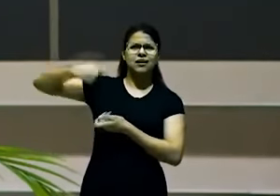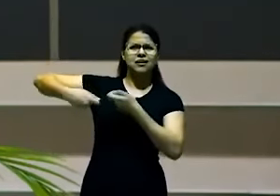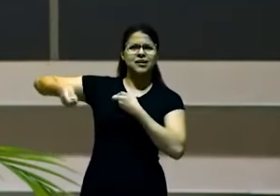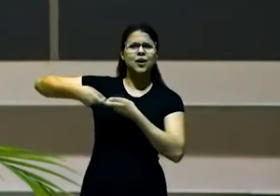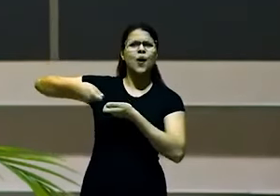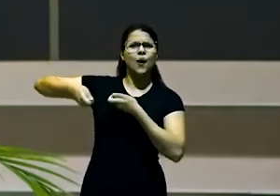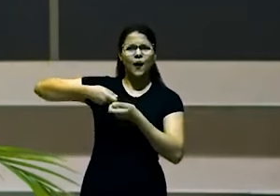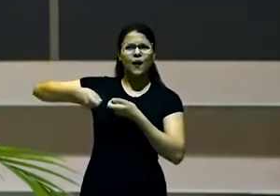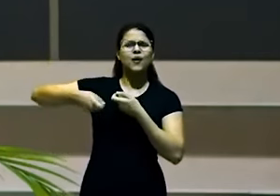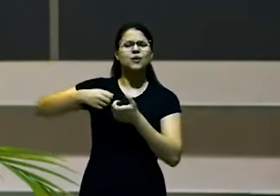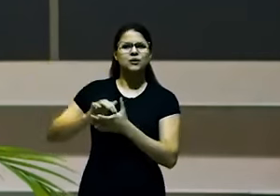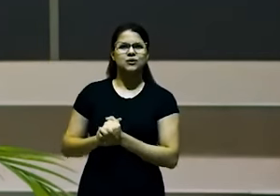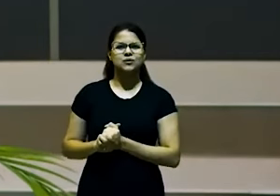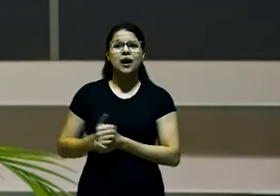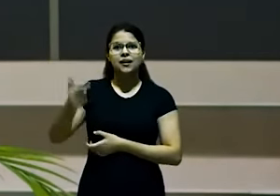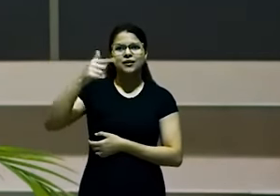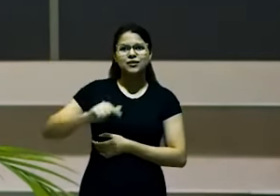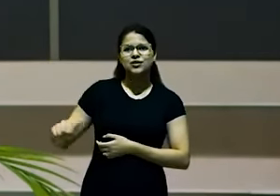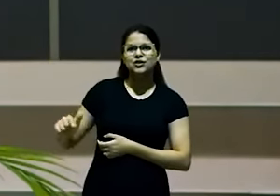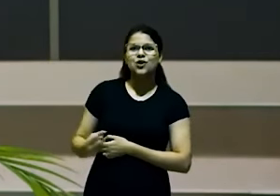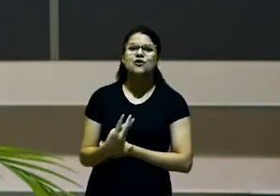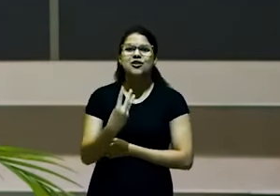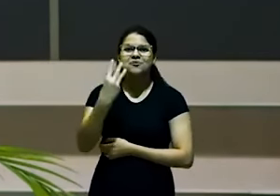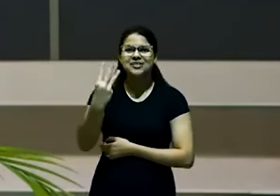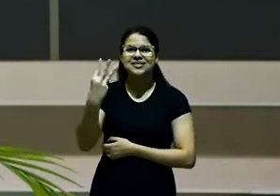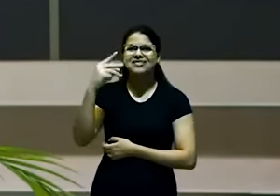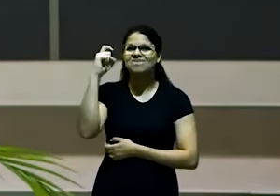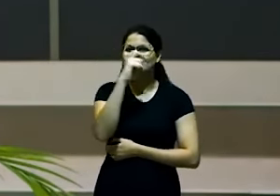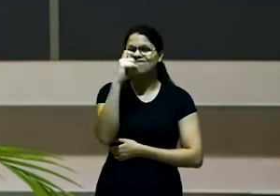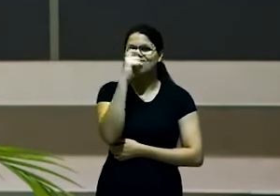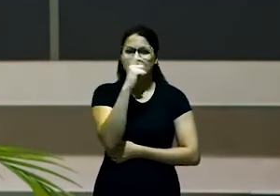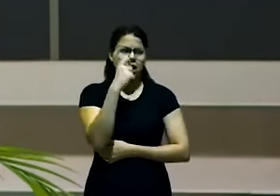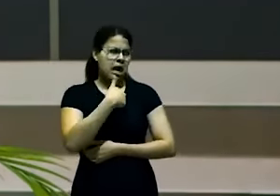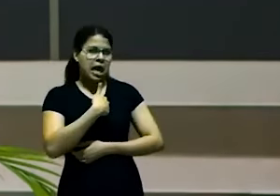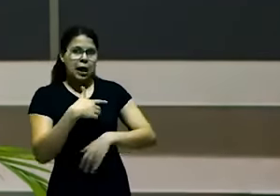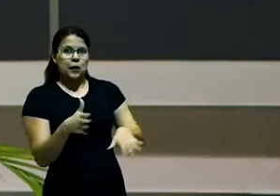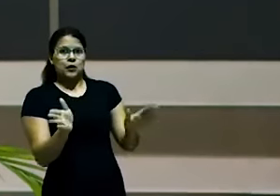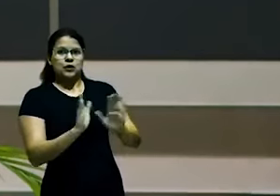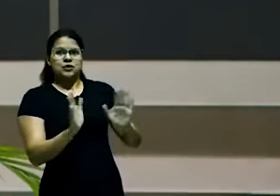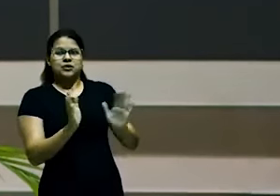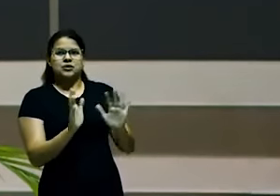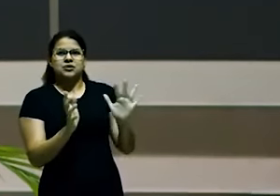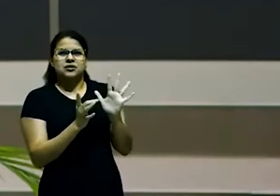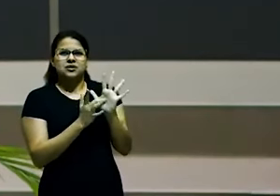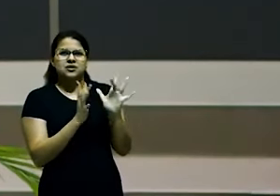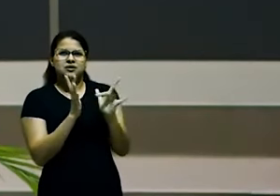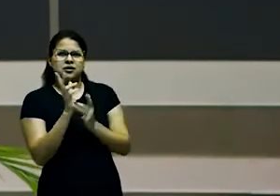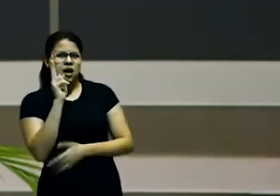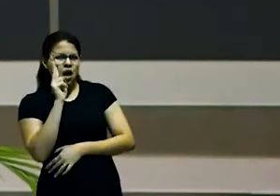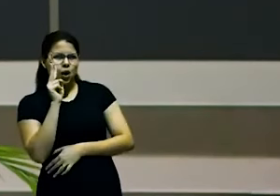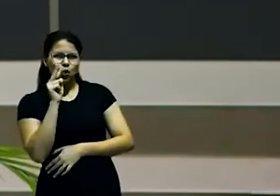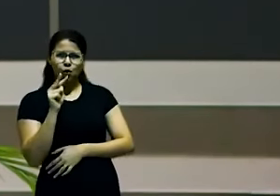dono Pela terceira vez quando Pedro diz assim eu não sou a Bíblia diz que Pedro olha e Jesus olha lá